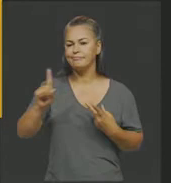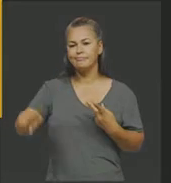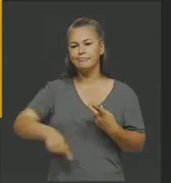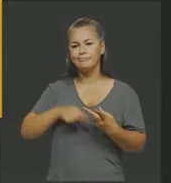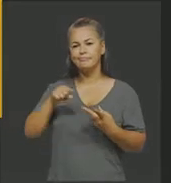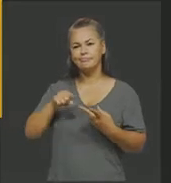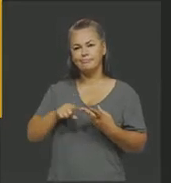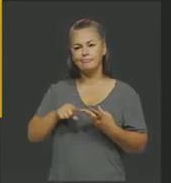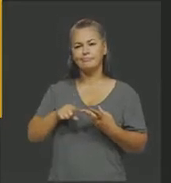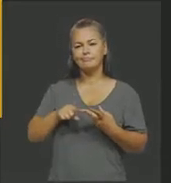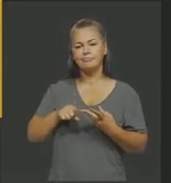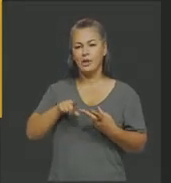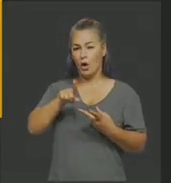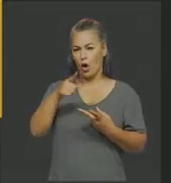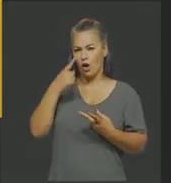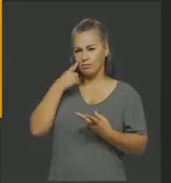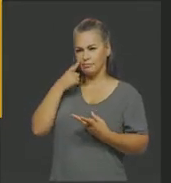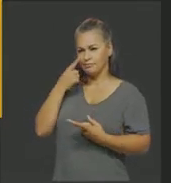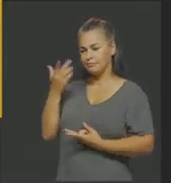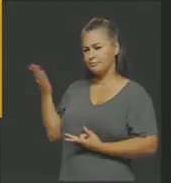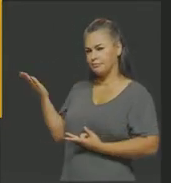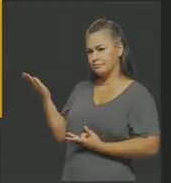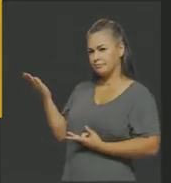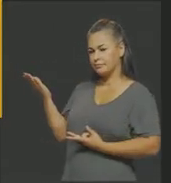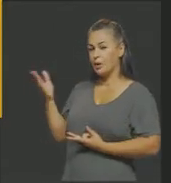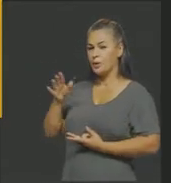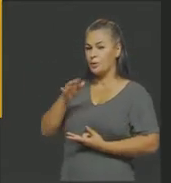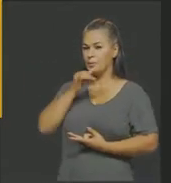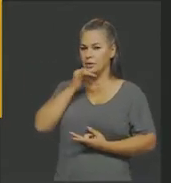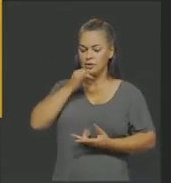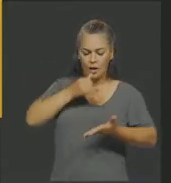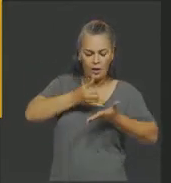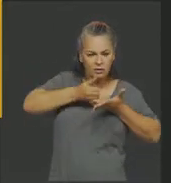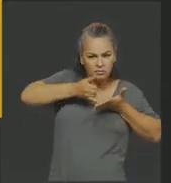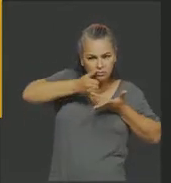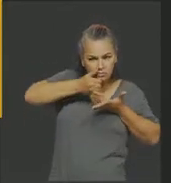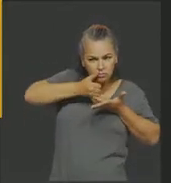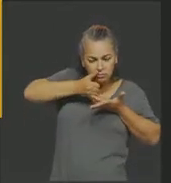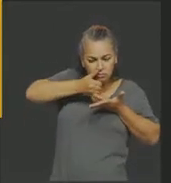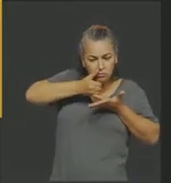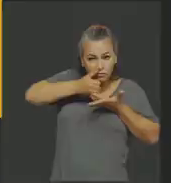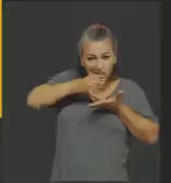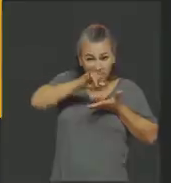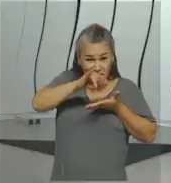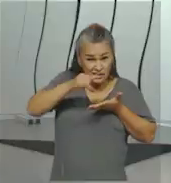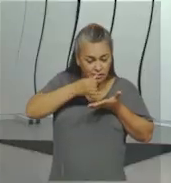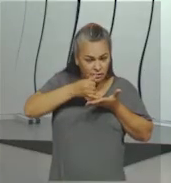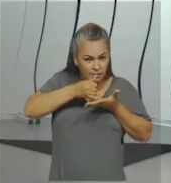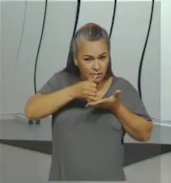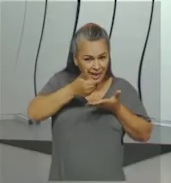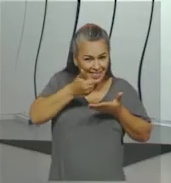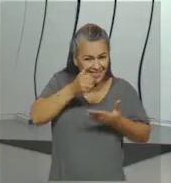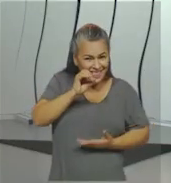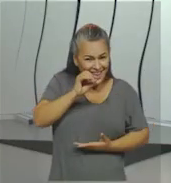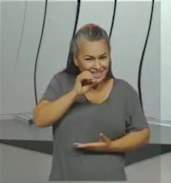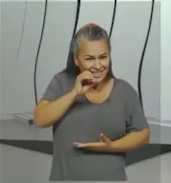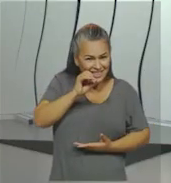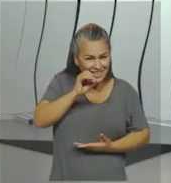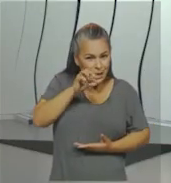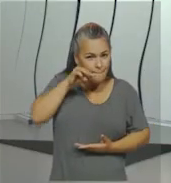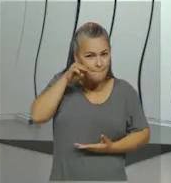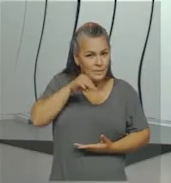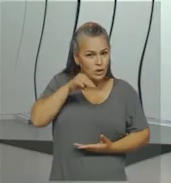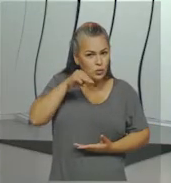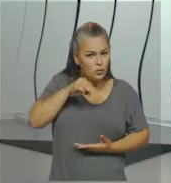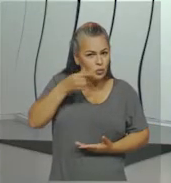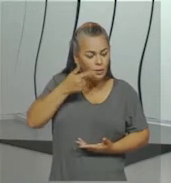Olha só para ter uma ideia aqui, a cocaína, quando você cheira, ela leva de 10 a 15 minutos para chegar ao